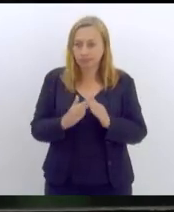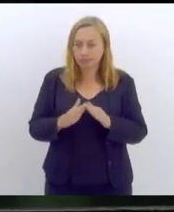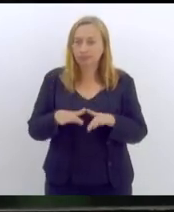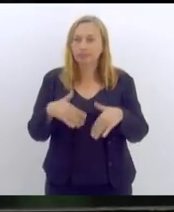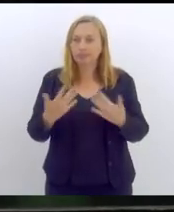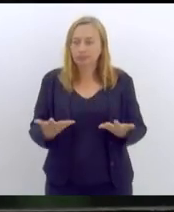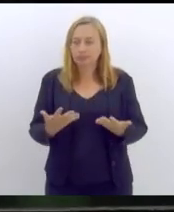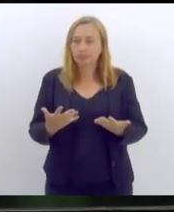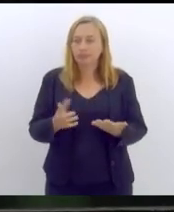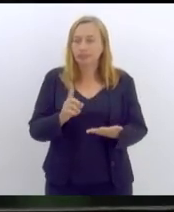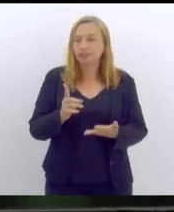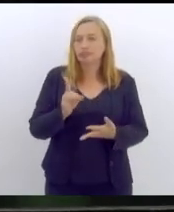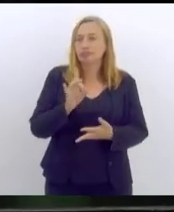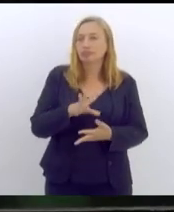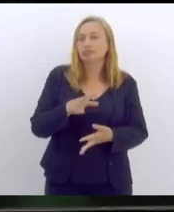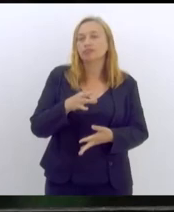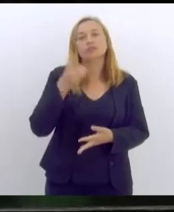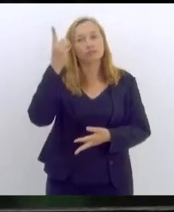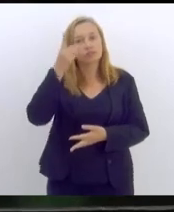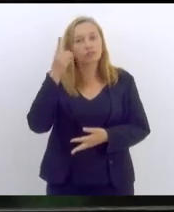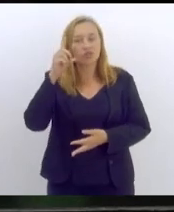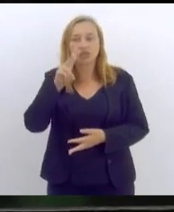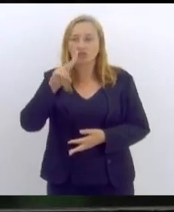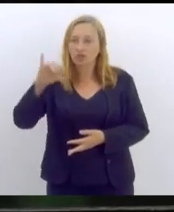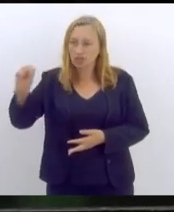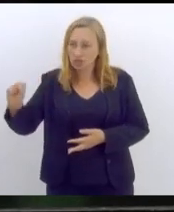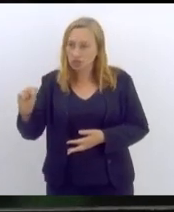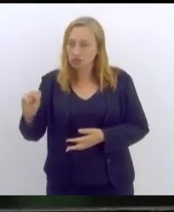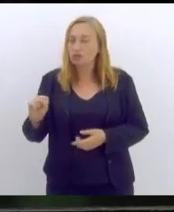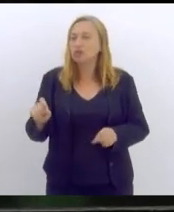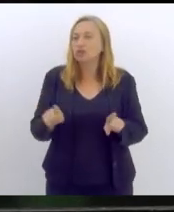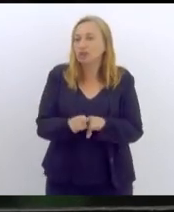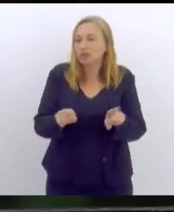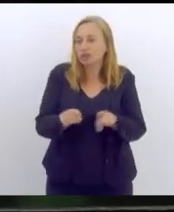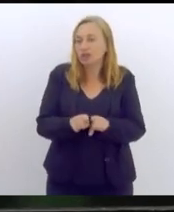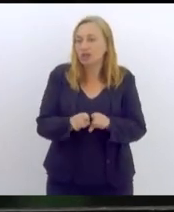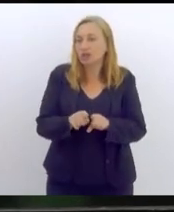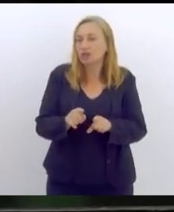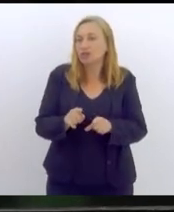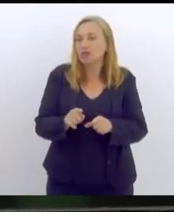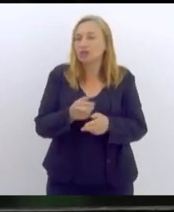não apenas do deputado Vinícius Consolino, como pela